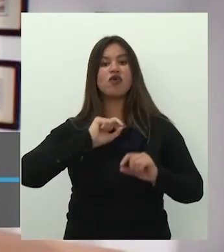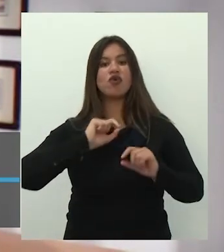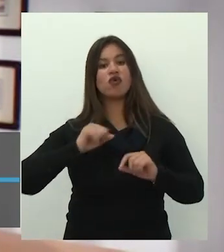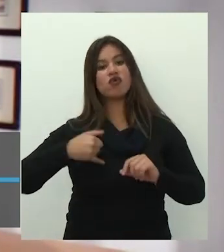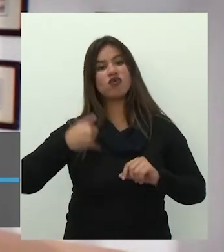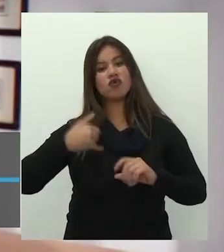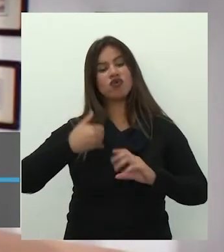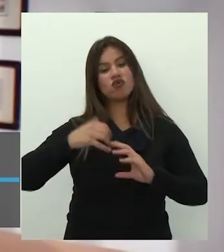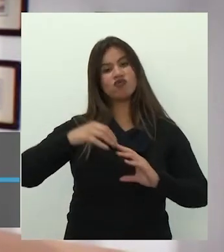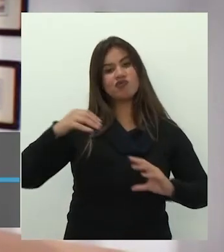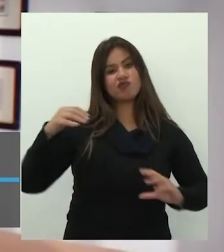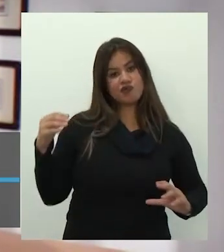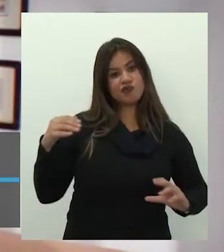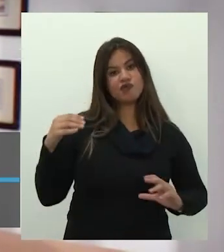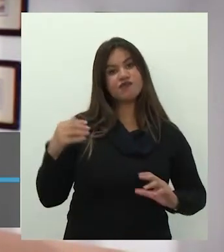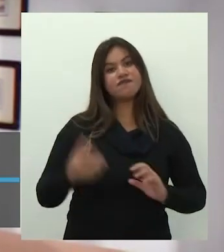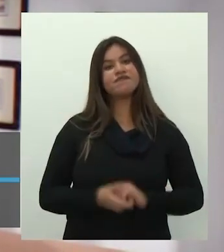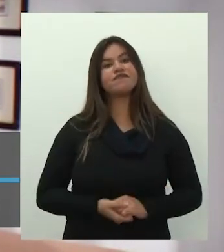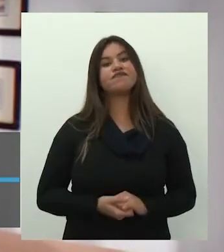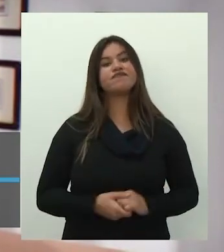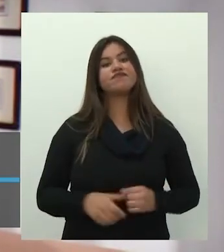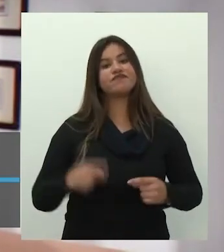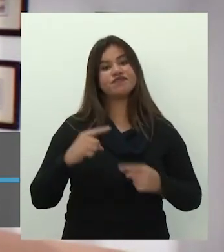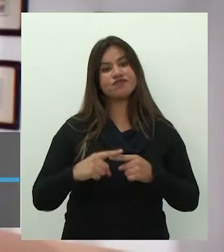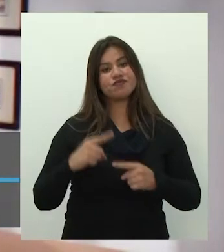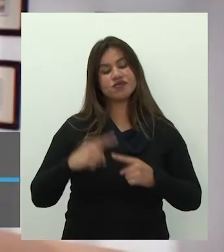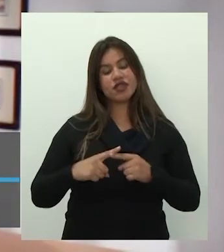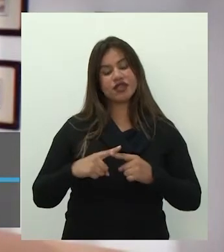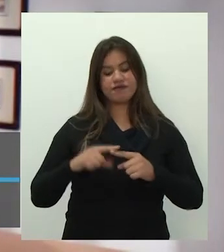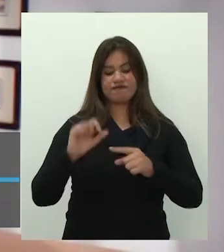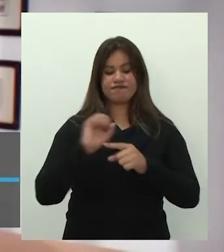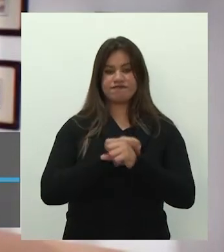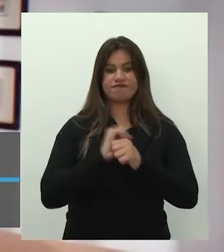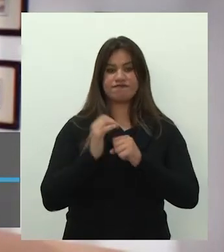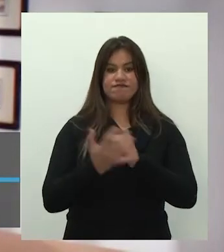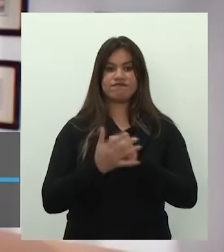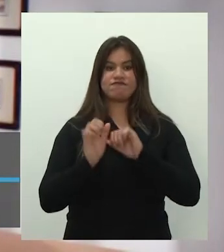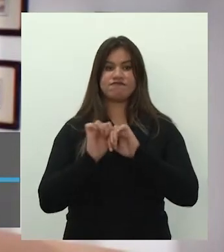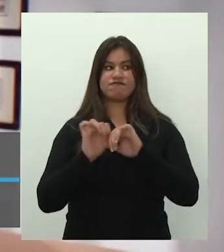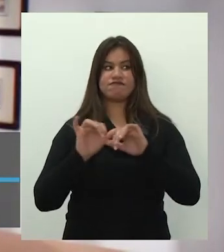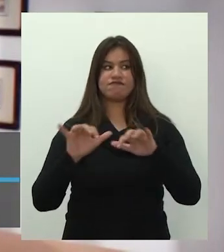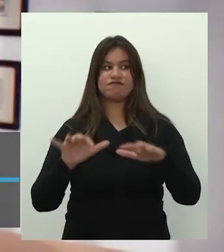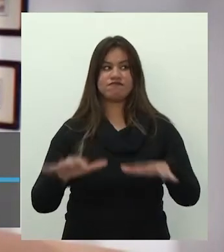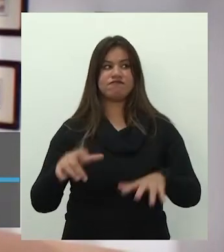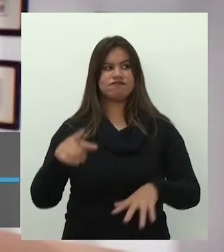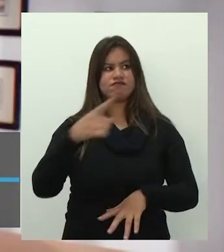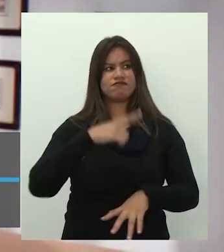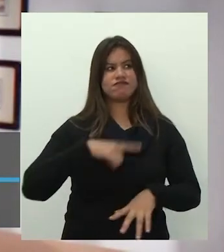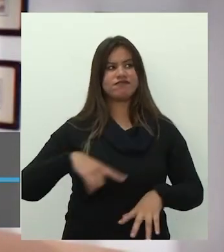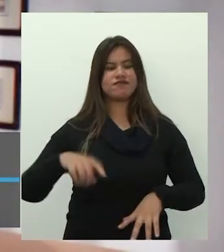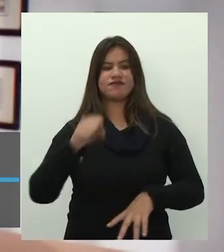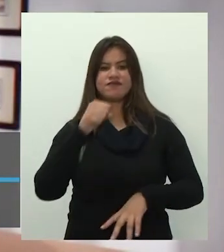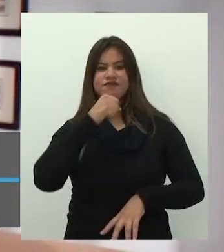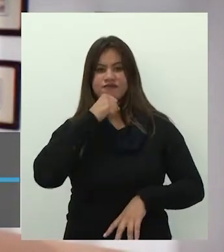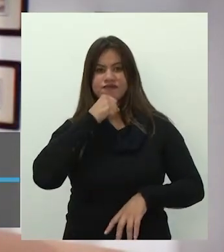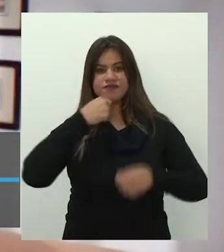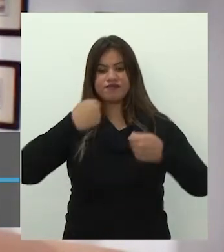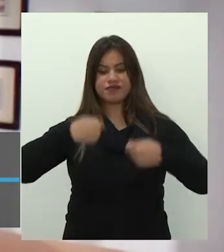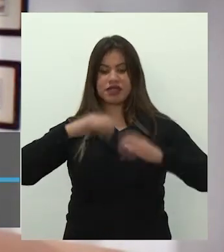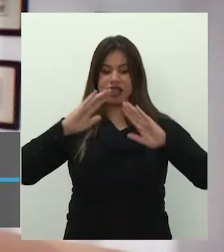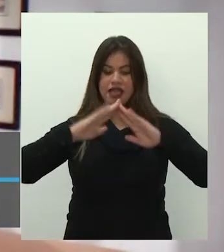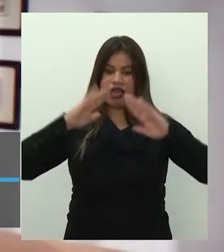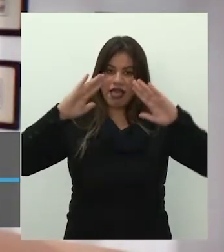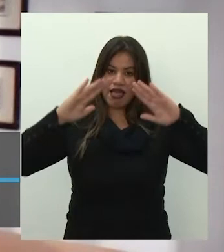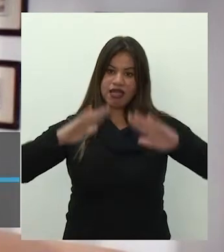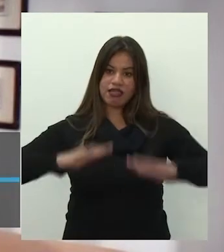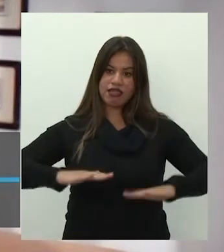idosos especialmente, por causa da pandemia, né? Porque nós, idosos, temos que ficar em casa, os